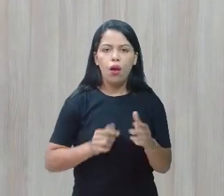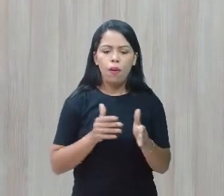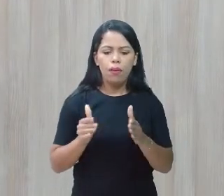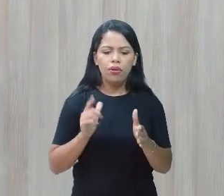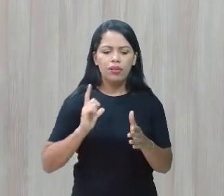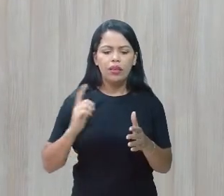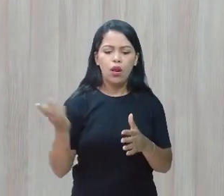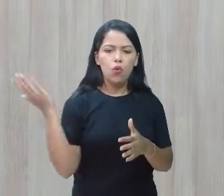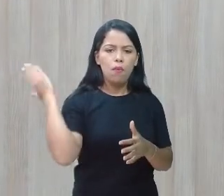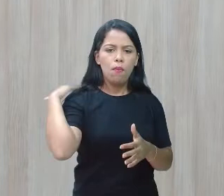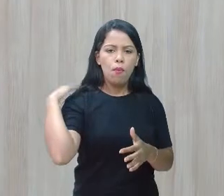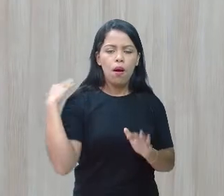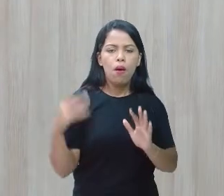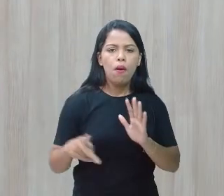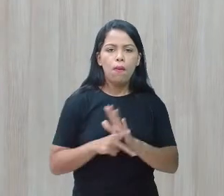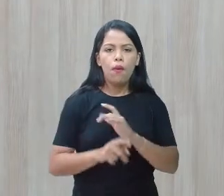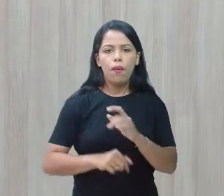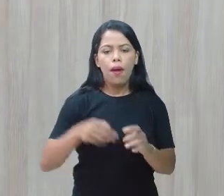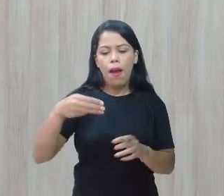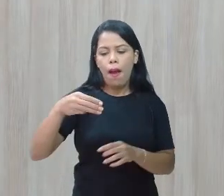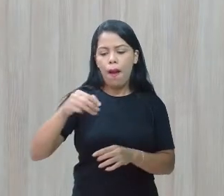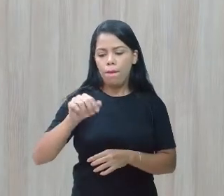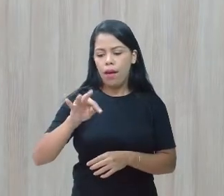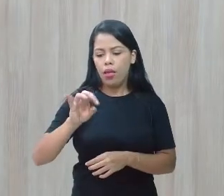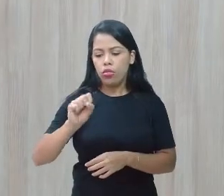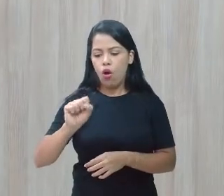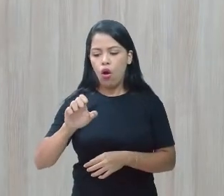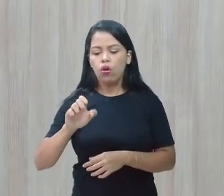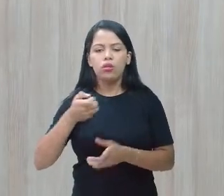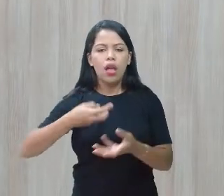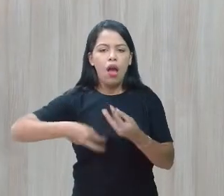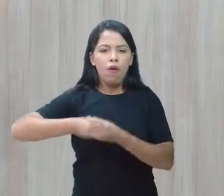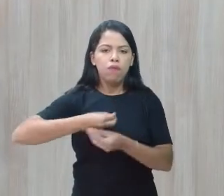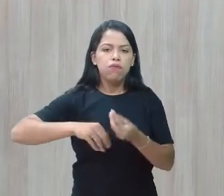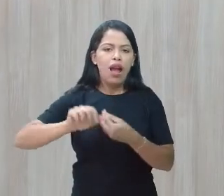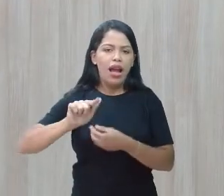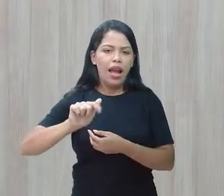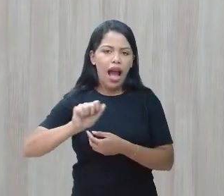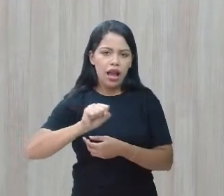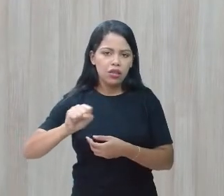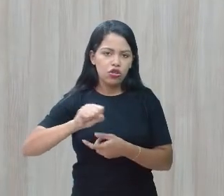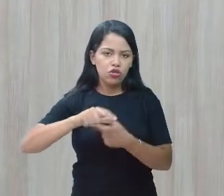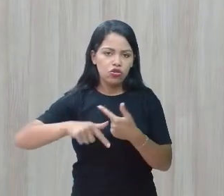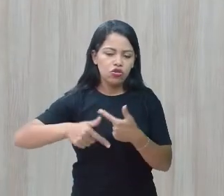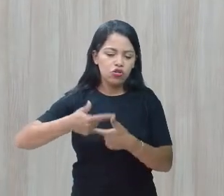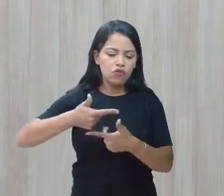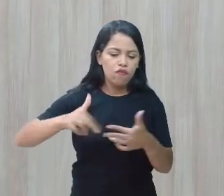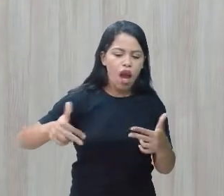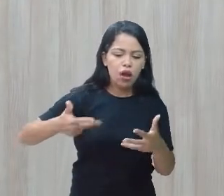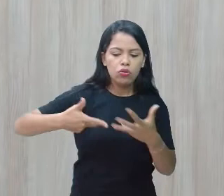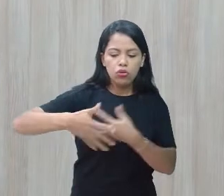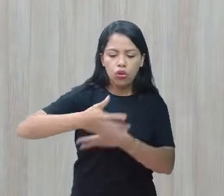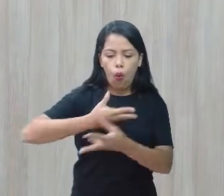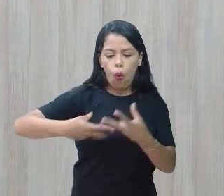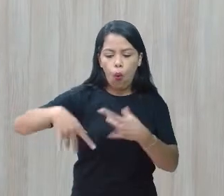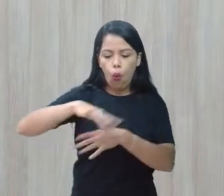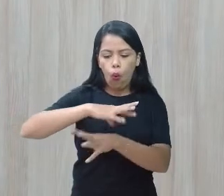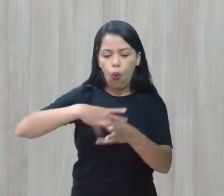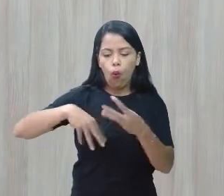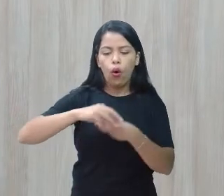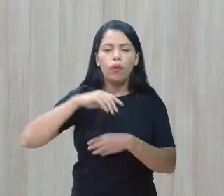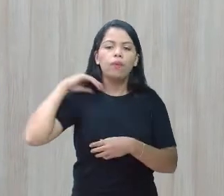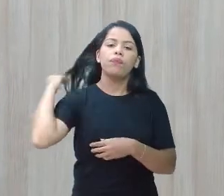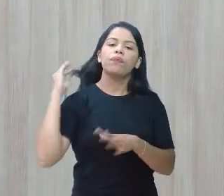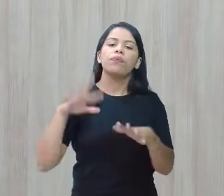nos pulmões, é a hematose, as trocas gasosas. Então, aqui nós estamos vendo, né, que esse músculo, nós